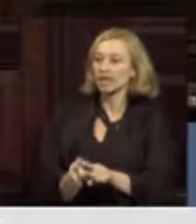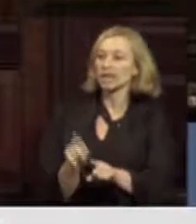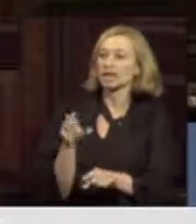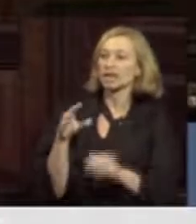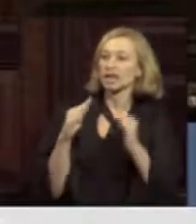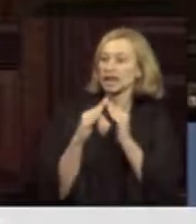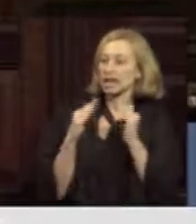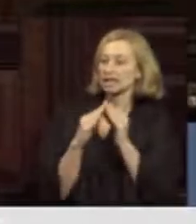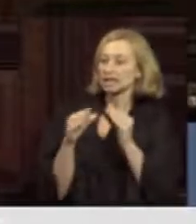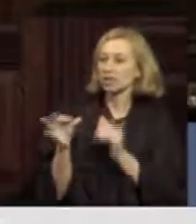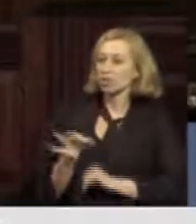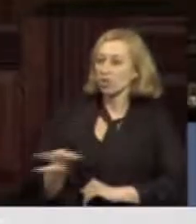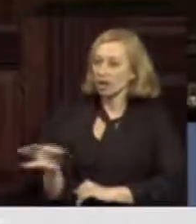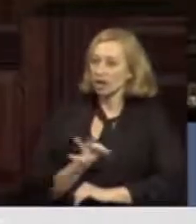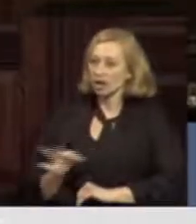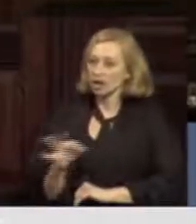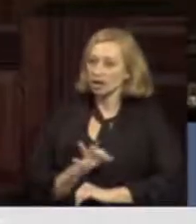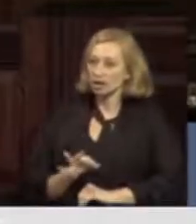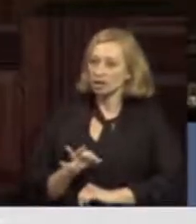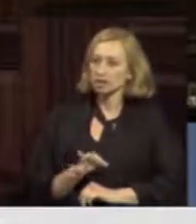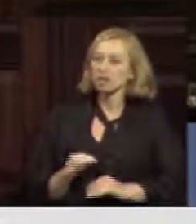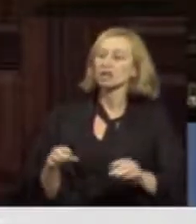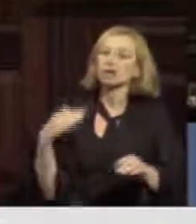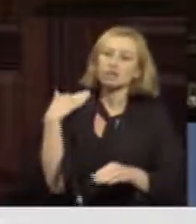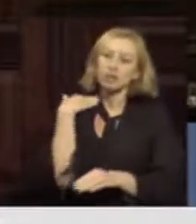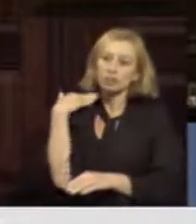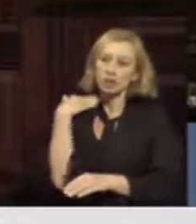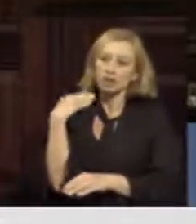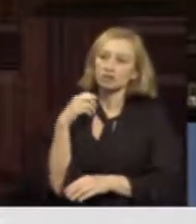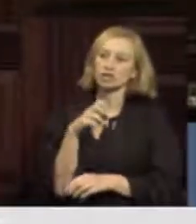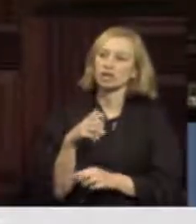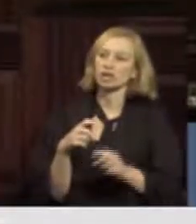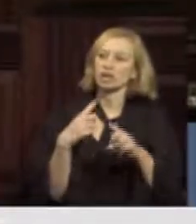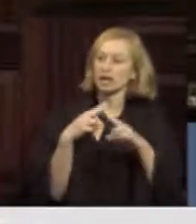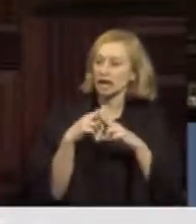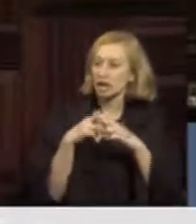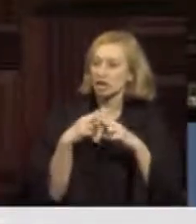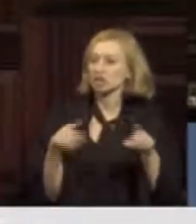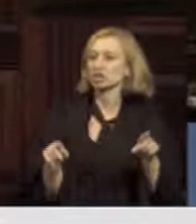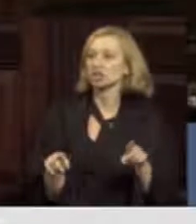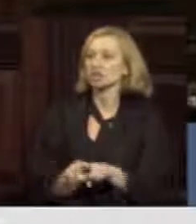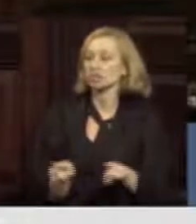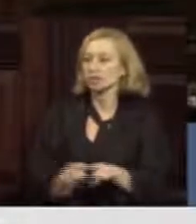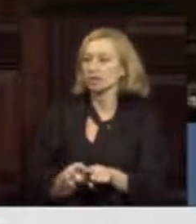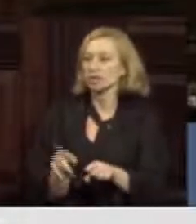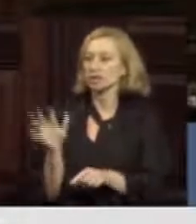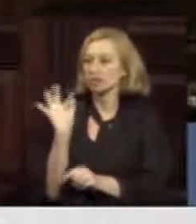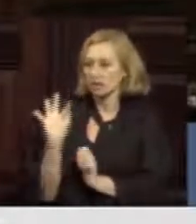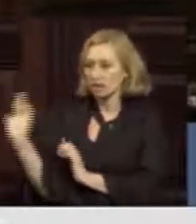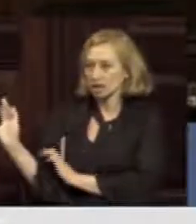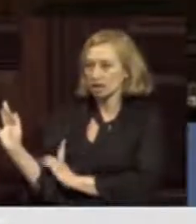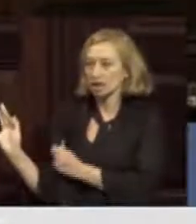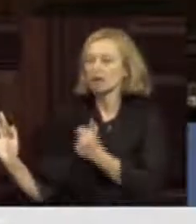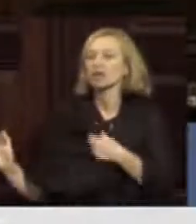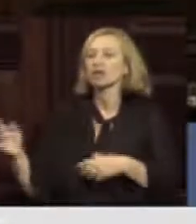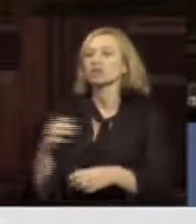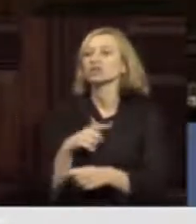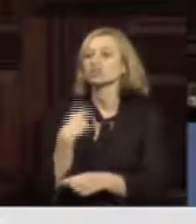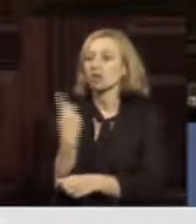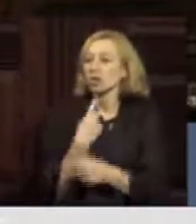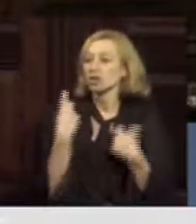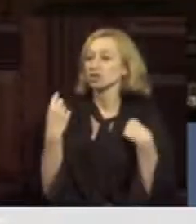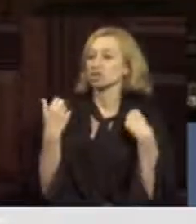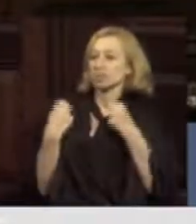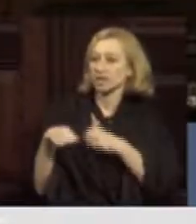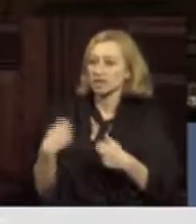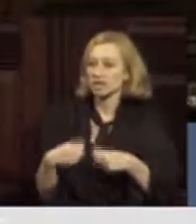Banco do Brasil, contra a Caixa Econômica Federal, o entreguismo do pré-sal. Nós precisamos, de uma vez